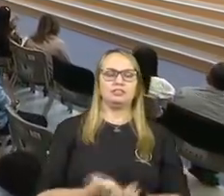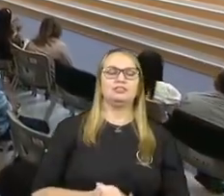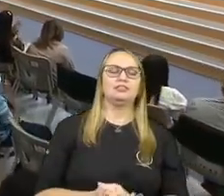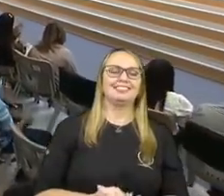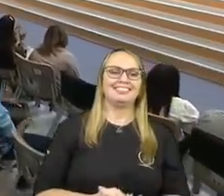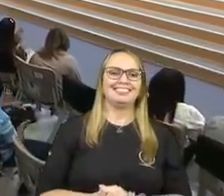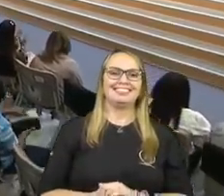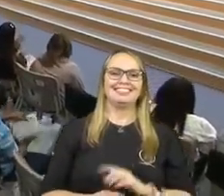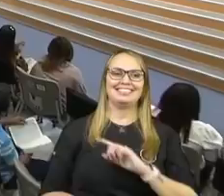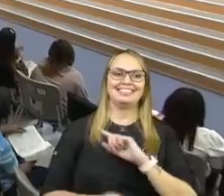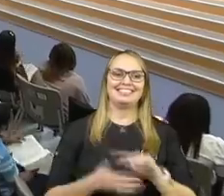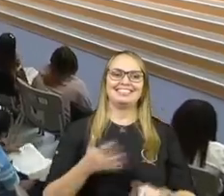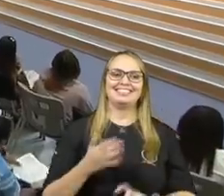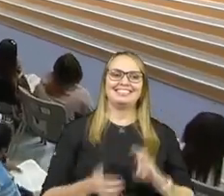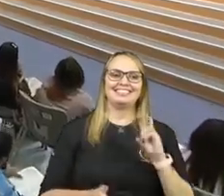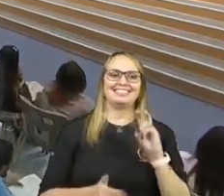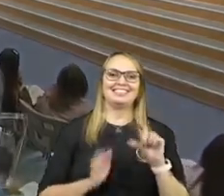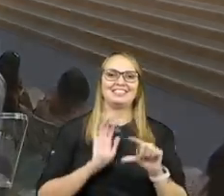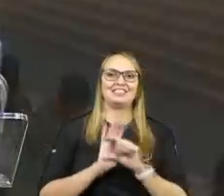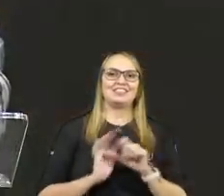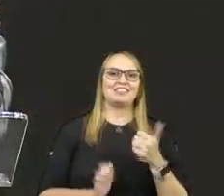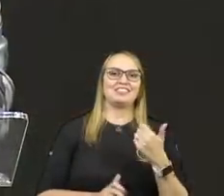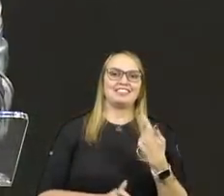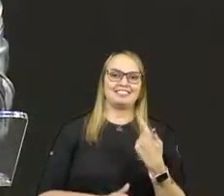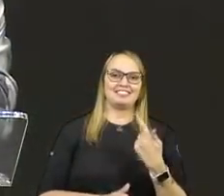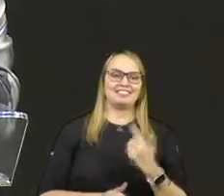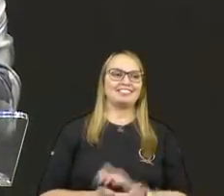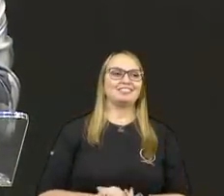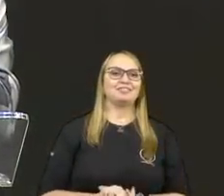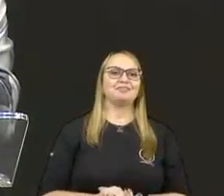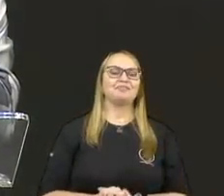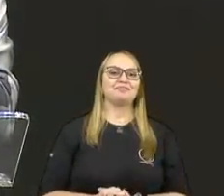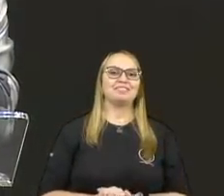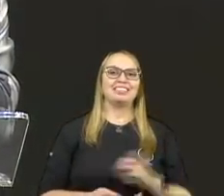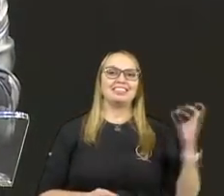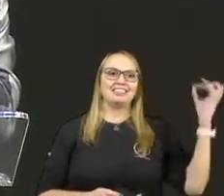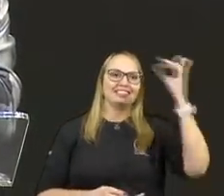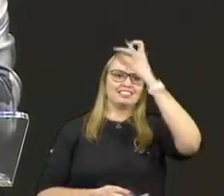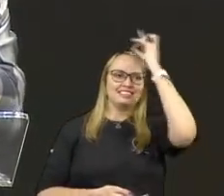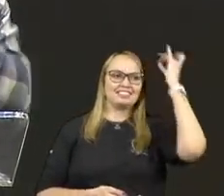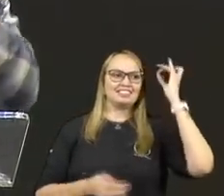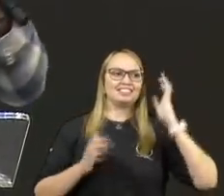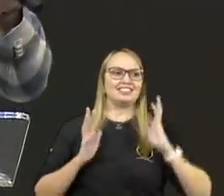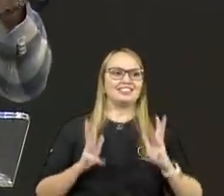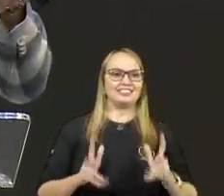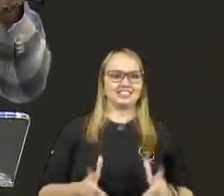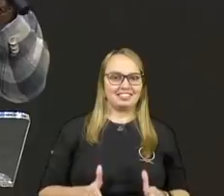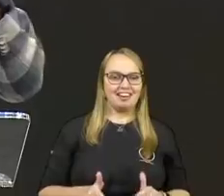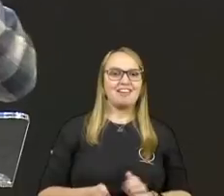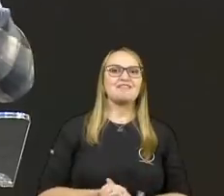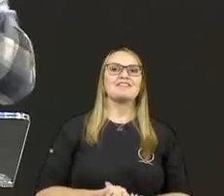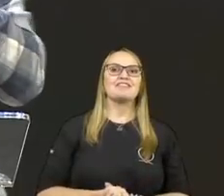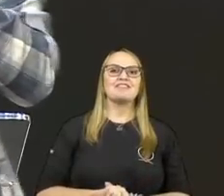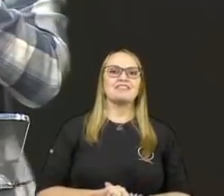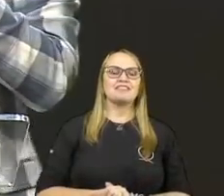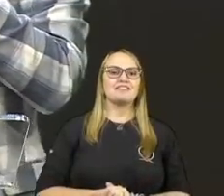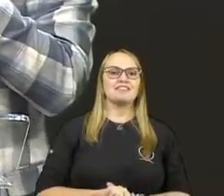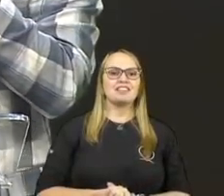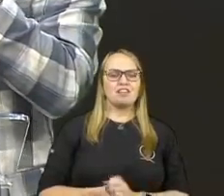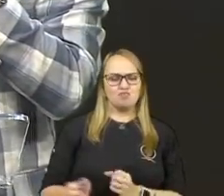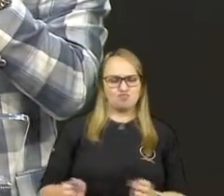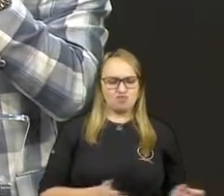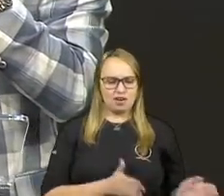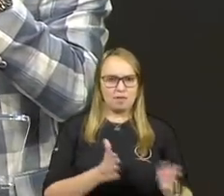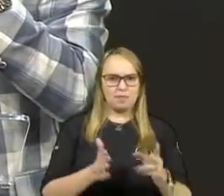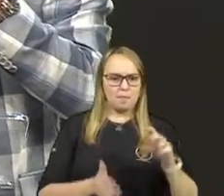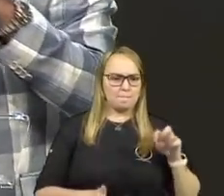Quinto lugar, está no mesmo versículo 17, uma outra palavra, santificai-vos. Você vai passar por um caminho que